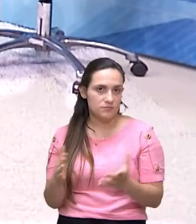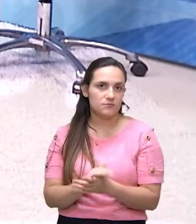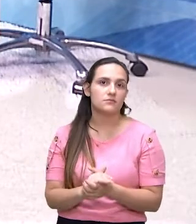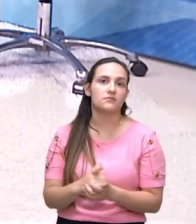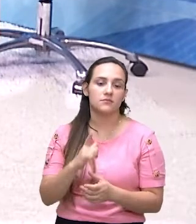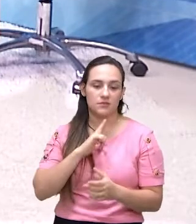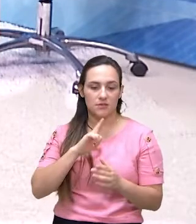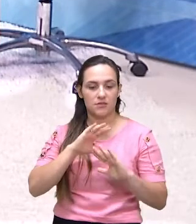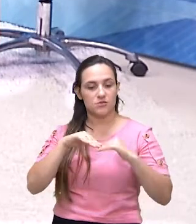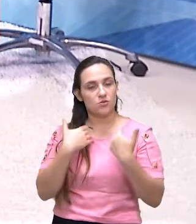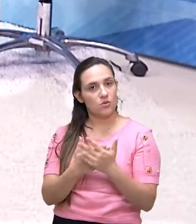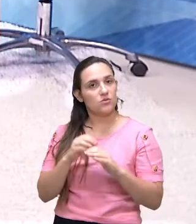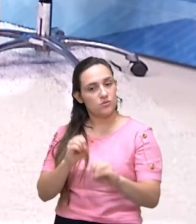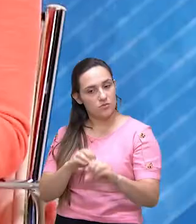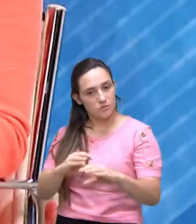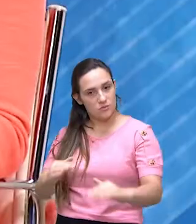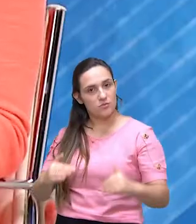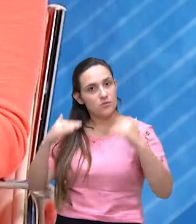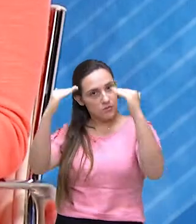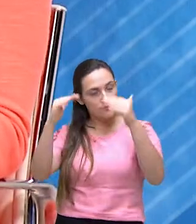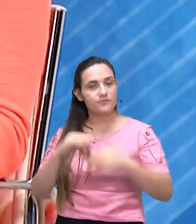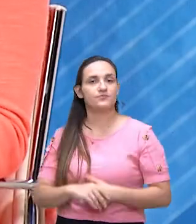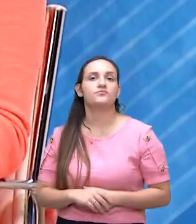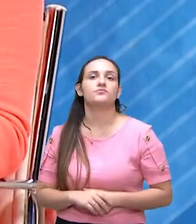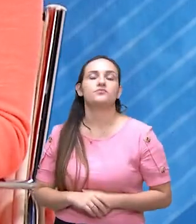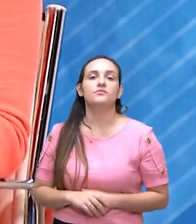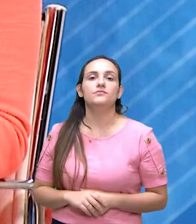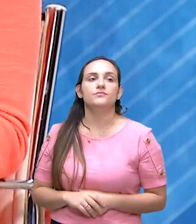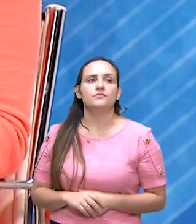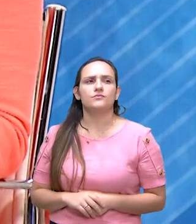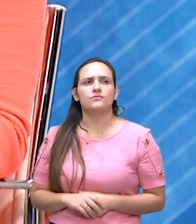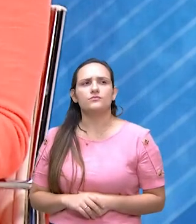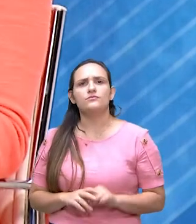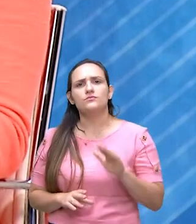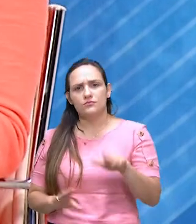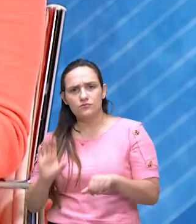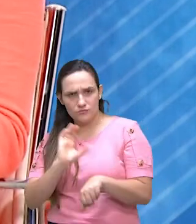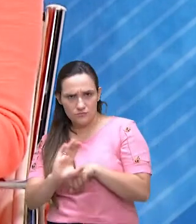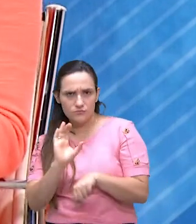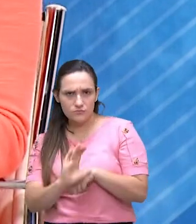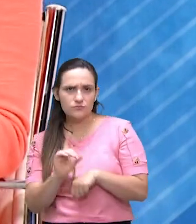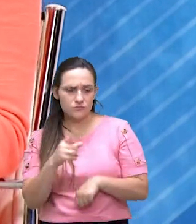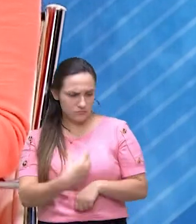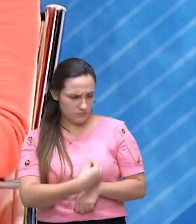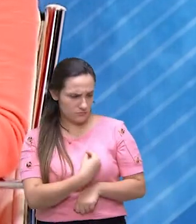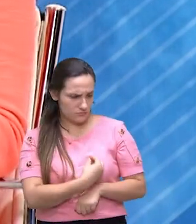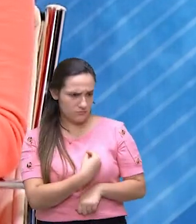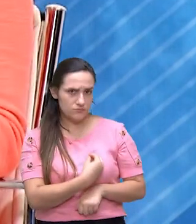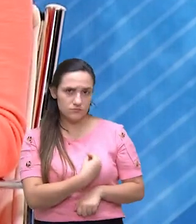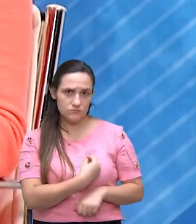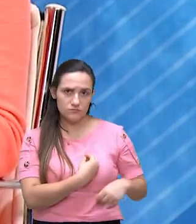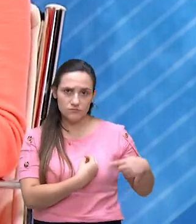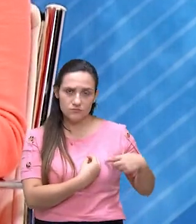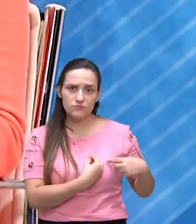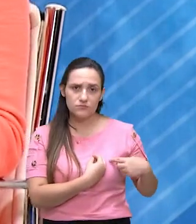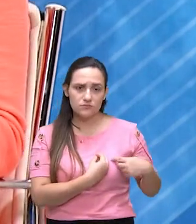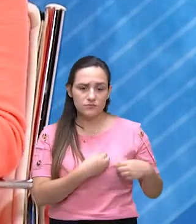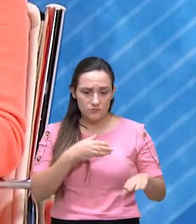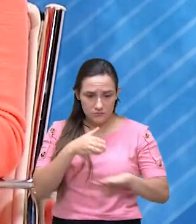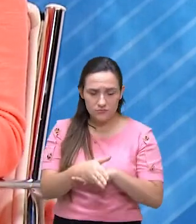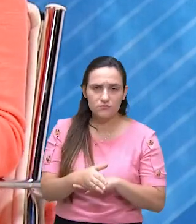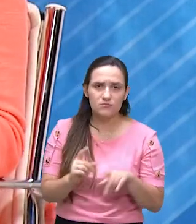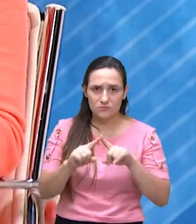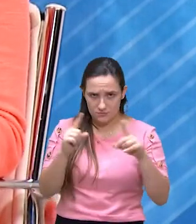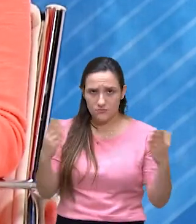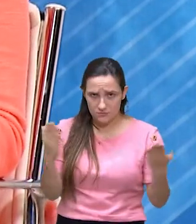consideradas pelas escolas superiores esses cursos é e são presenciais com esse novo formato que a